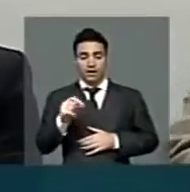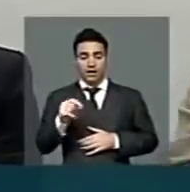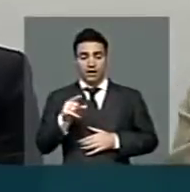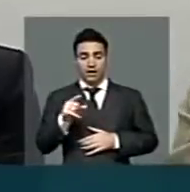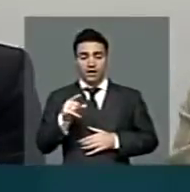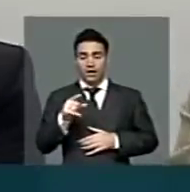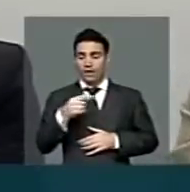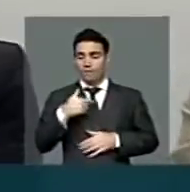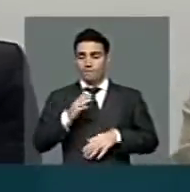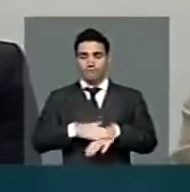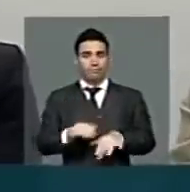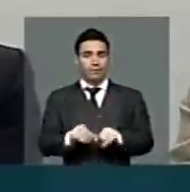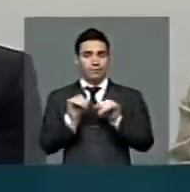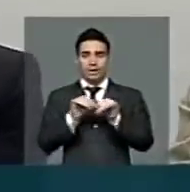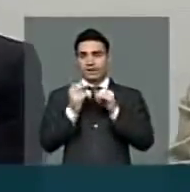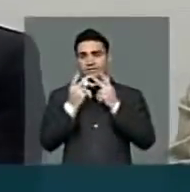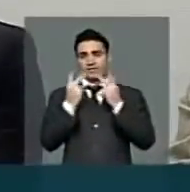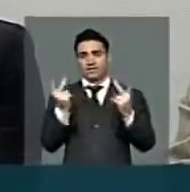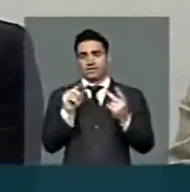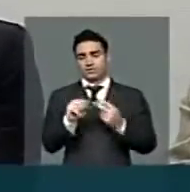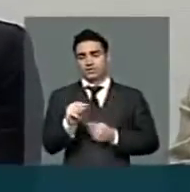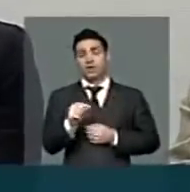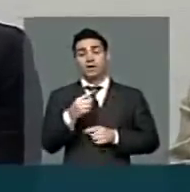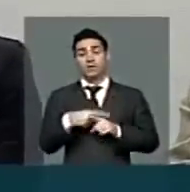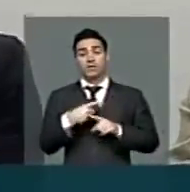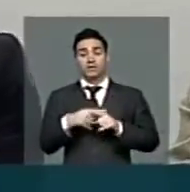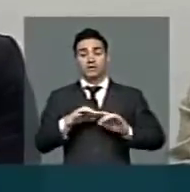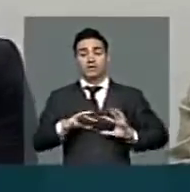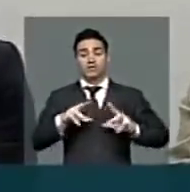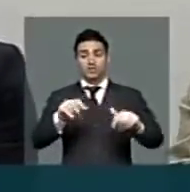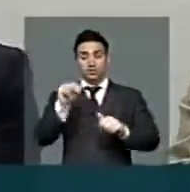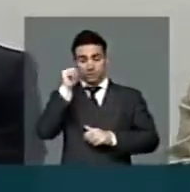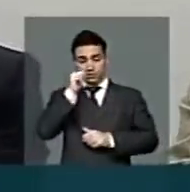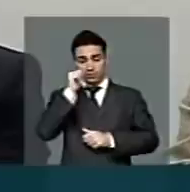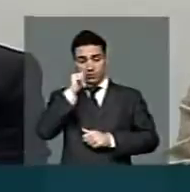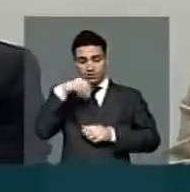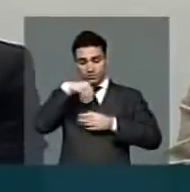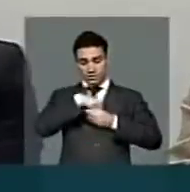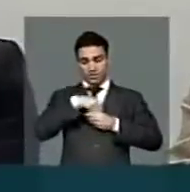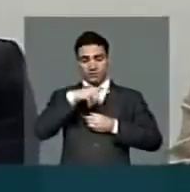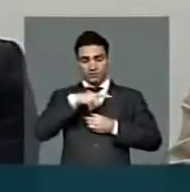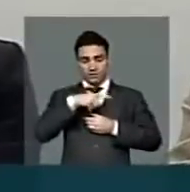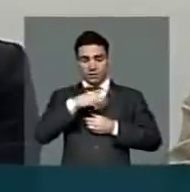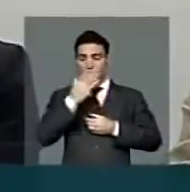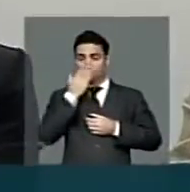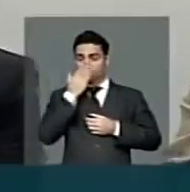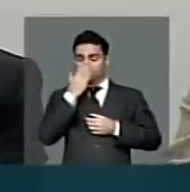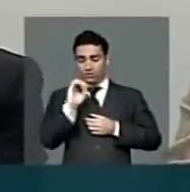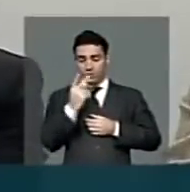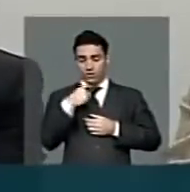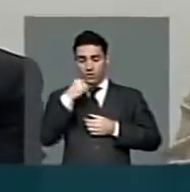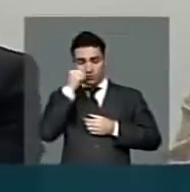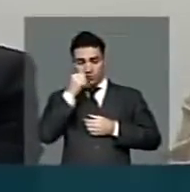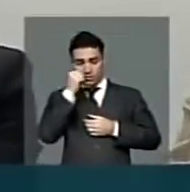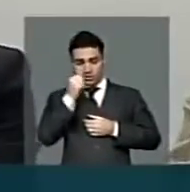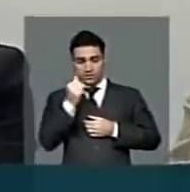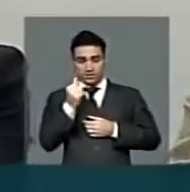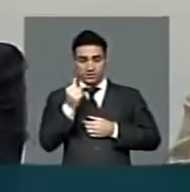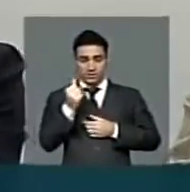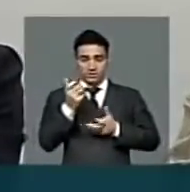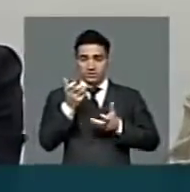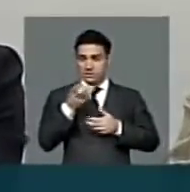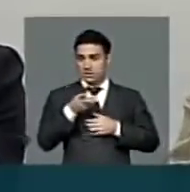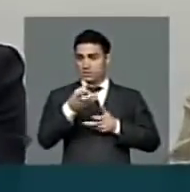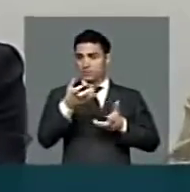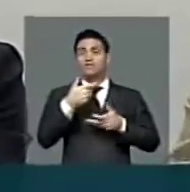minha vida. Primeiro, a partir do pressuposto que toda mulher guarda em si uma prostituta, ou toda mulher guarda em si uma vontade de ser uma prostituta